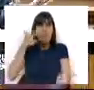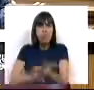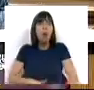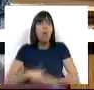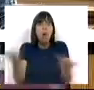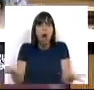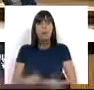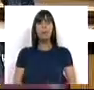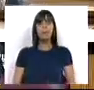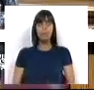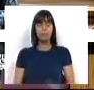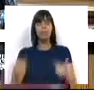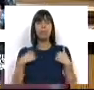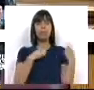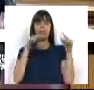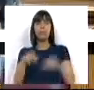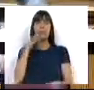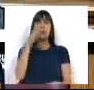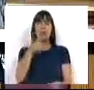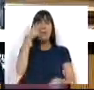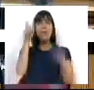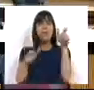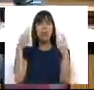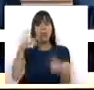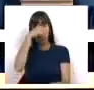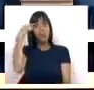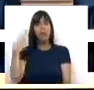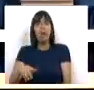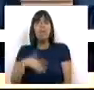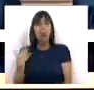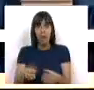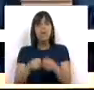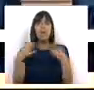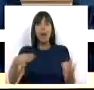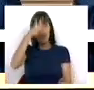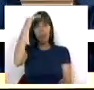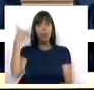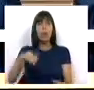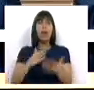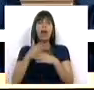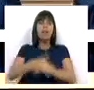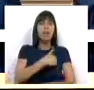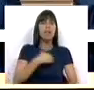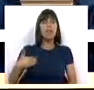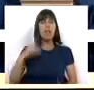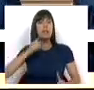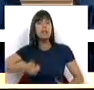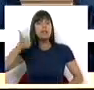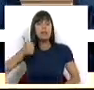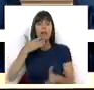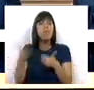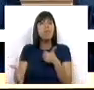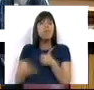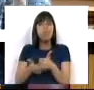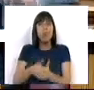aconteça. Quando nós vimos aqui dizer que as pessoas têm dificuldade, cada vez mais dificuldade de acesso à saúde e fundamentalmente